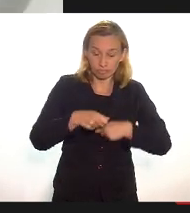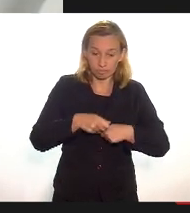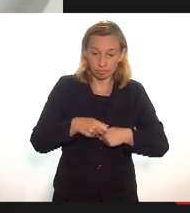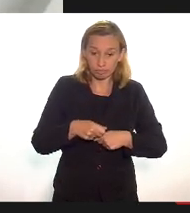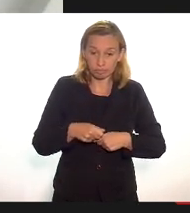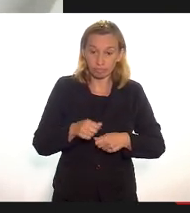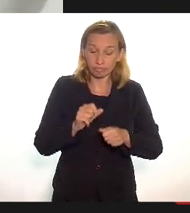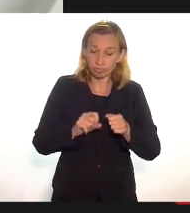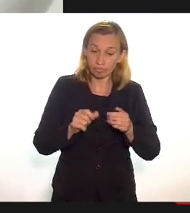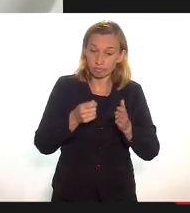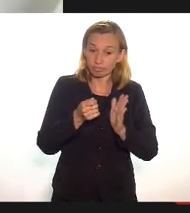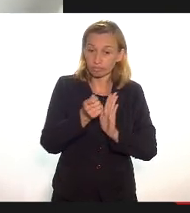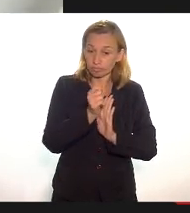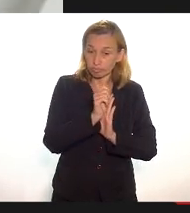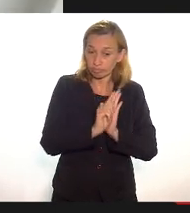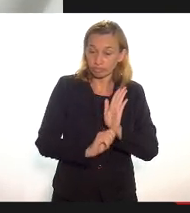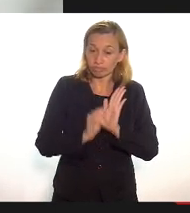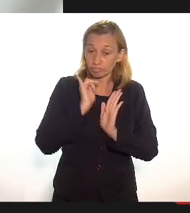vamos fazer